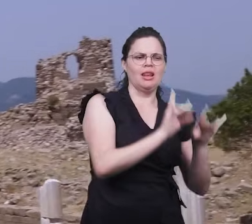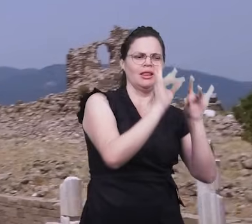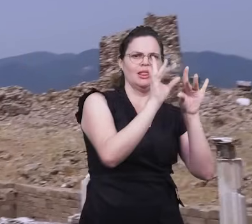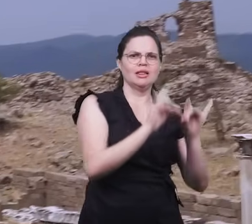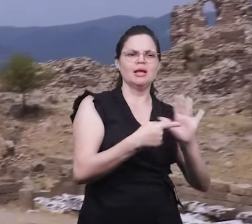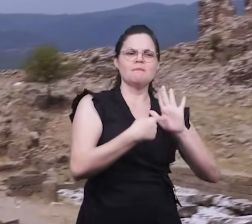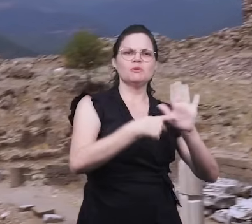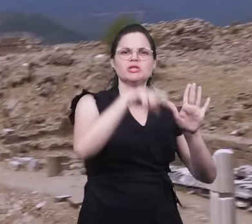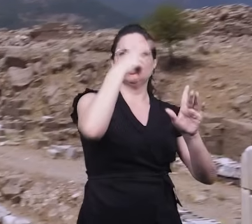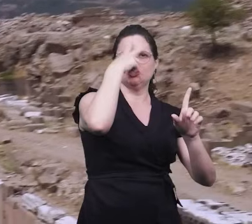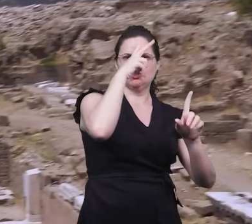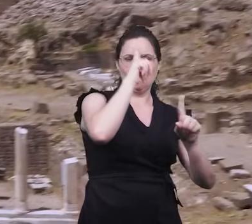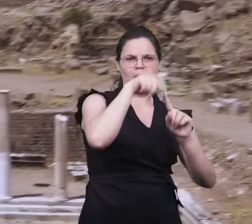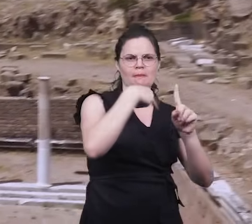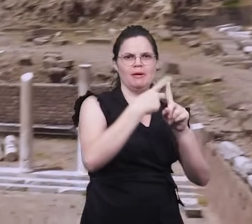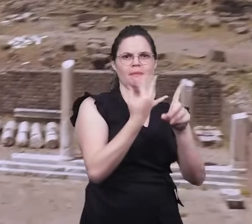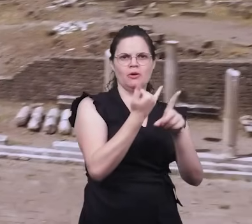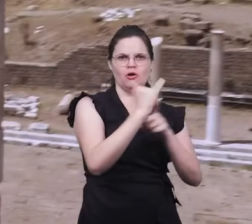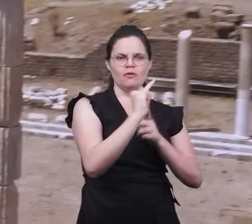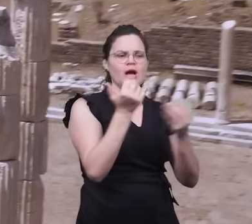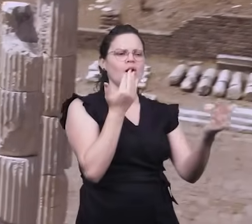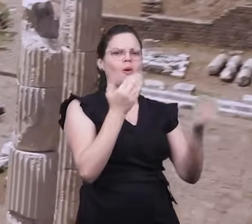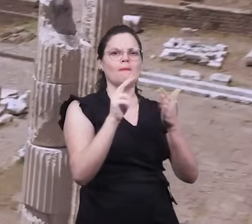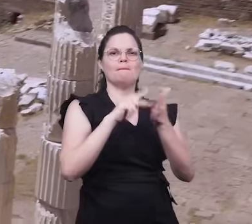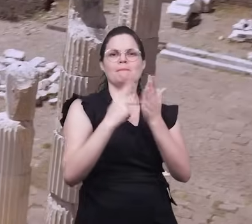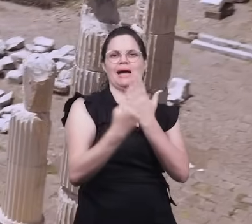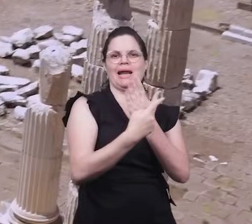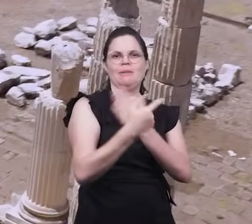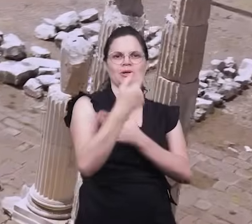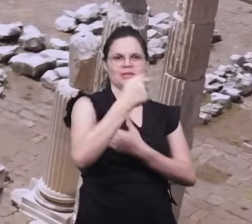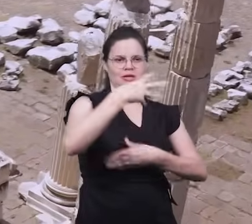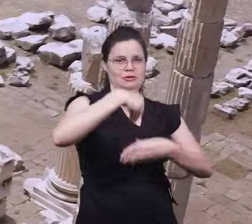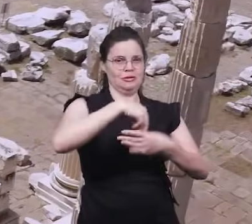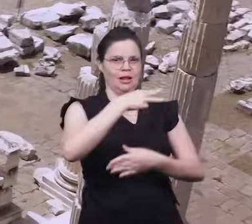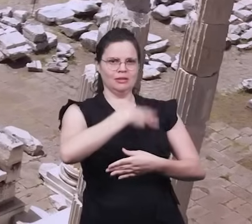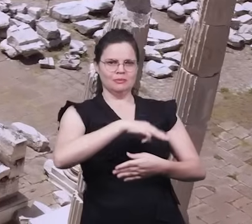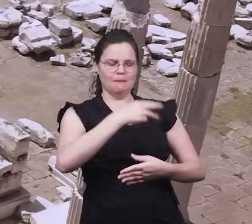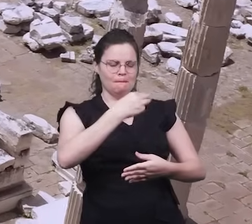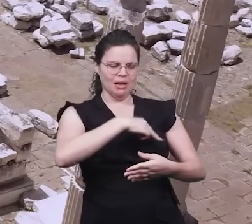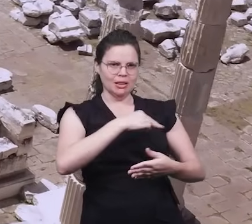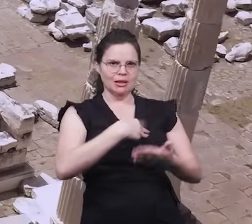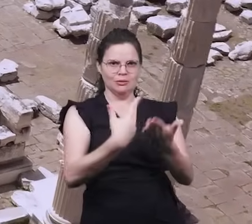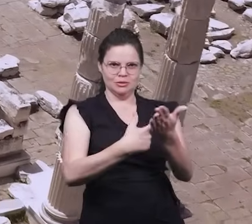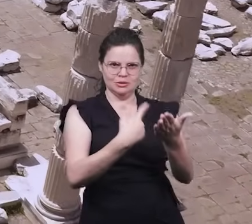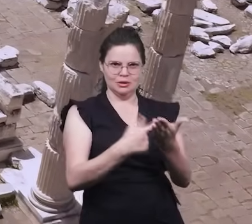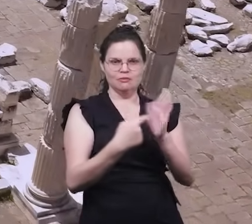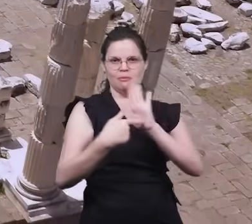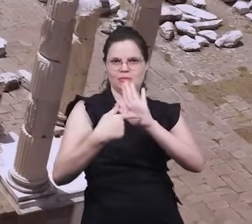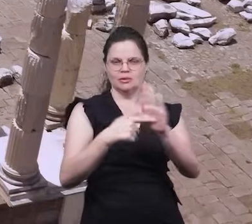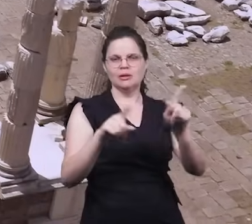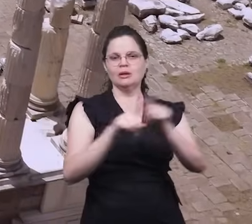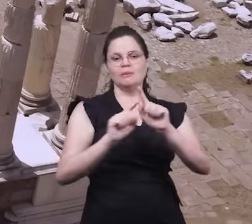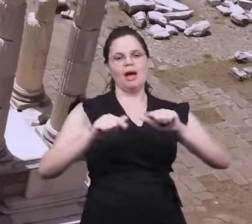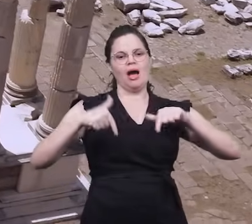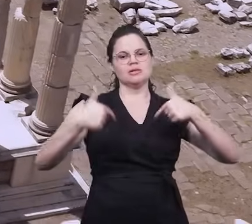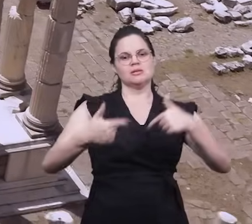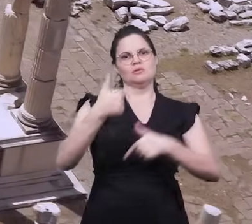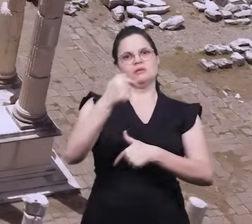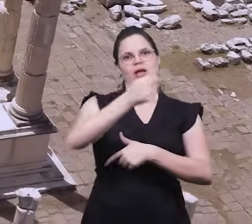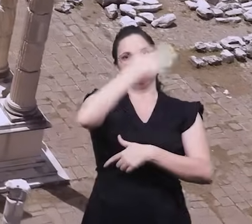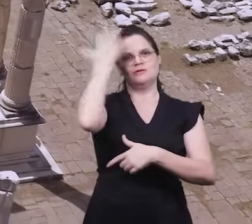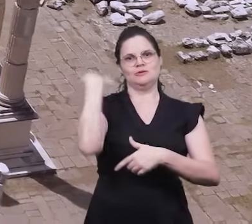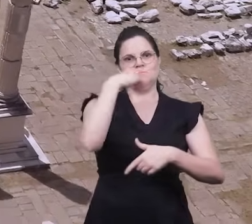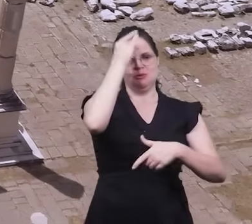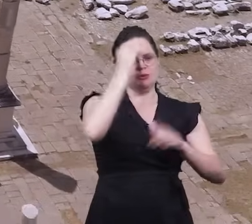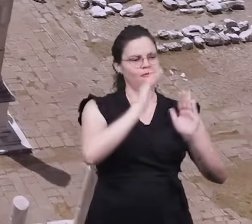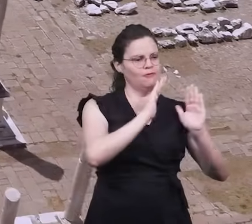é o histórico, comparando com as 7 parábolas do capítulo 13 de Mateus, comparando com a operação dos 7 Espíritos de